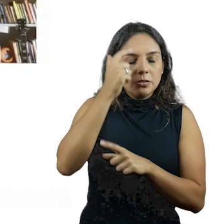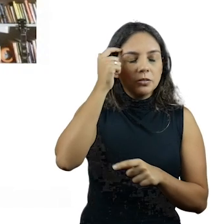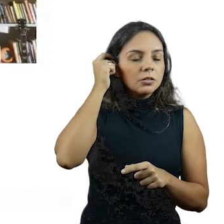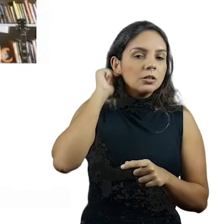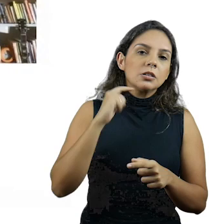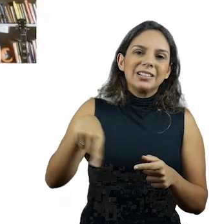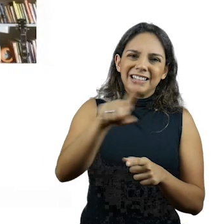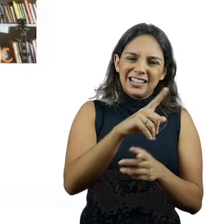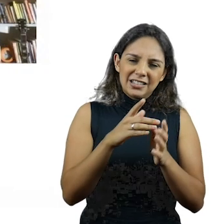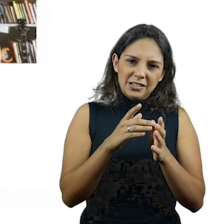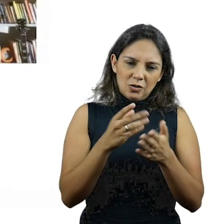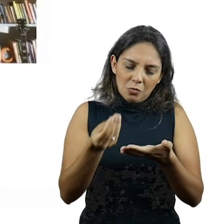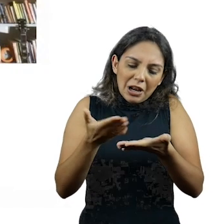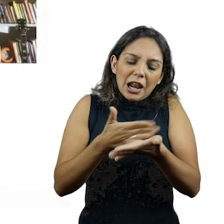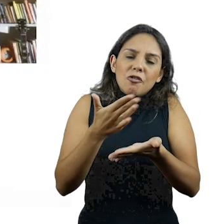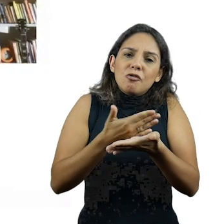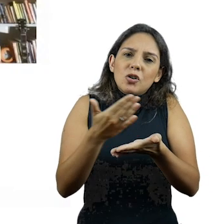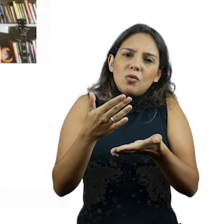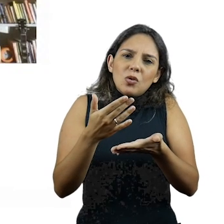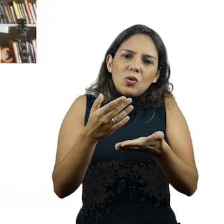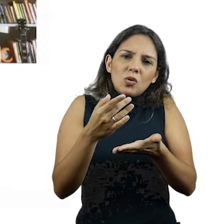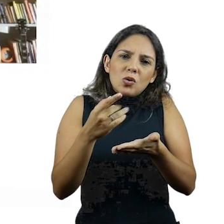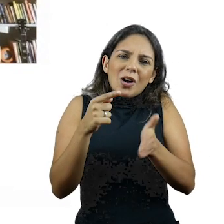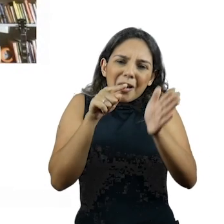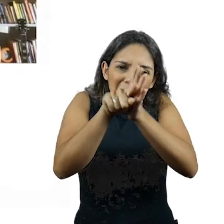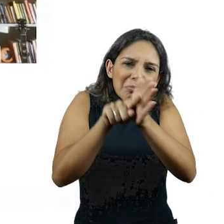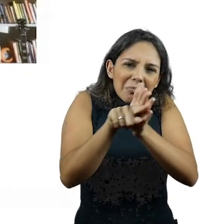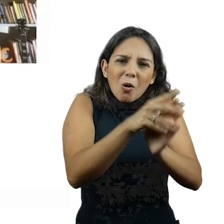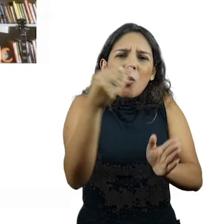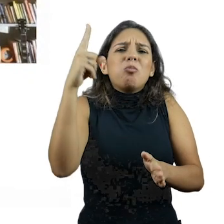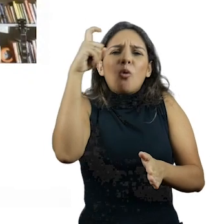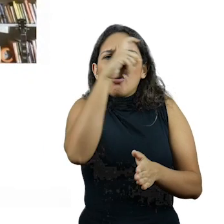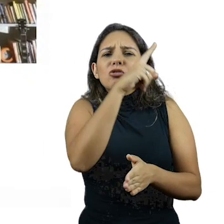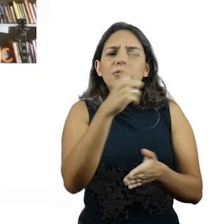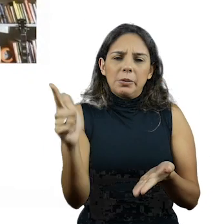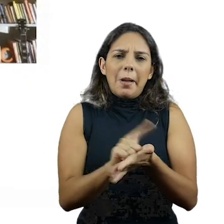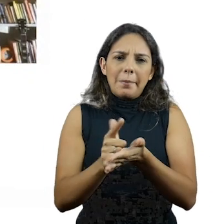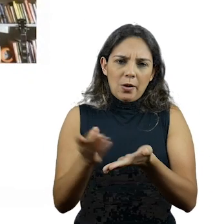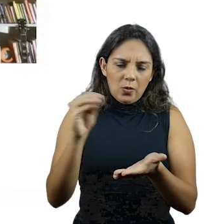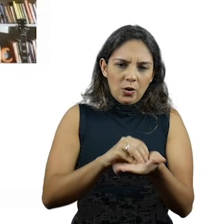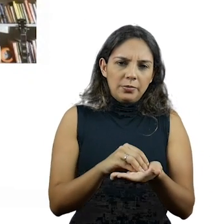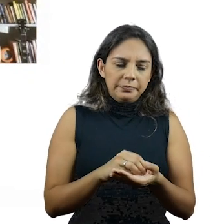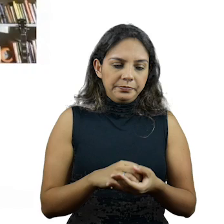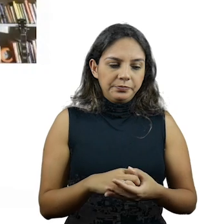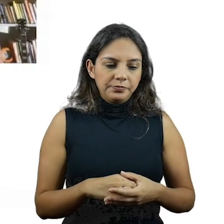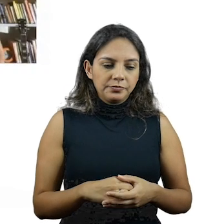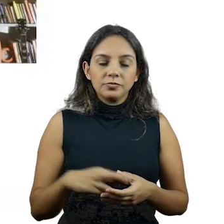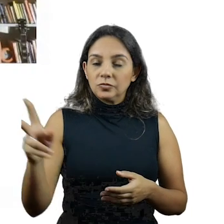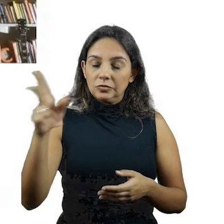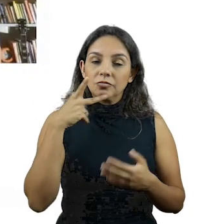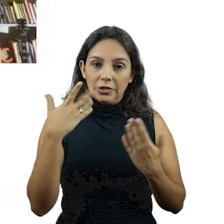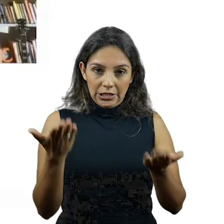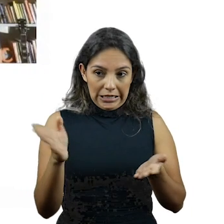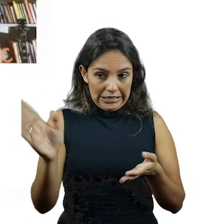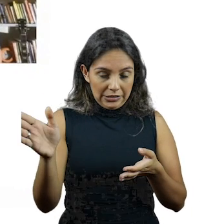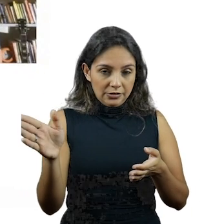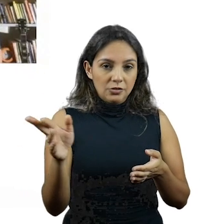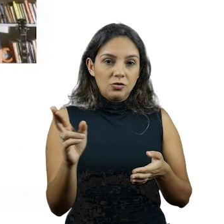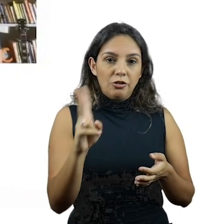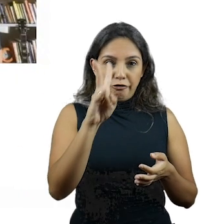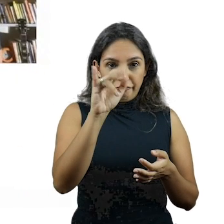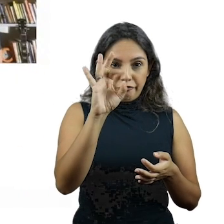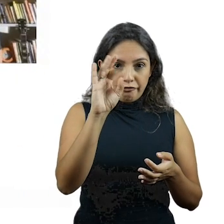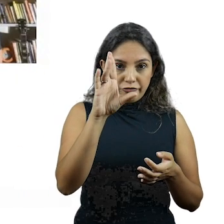nessa empreitada de levantar o cara e colocar no papel? Então, você sabe que o